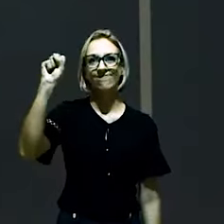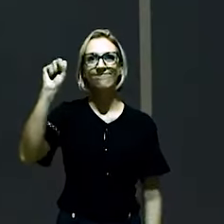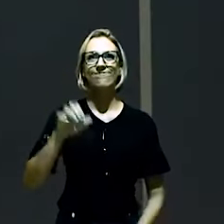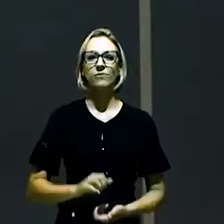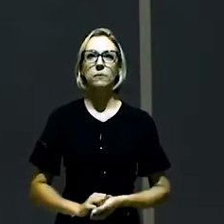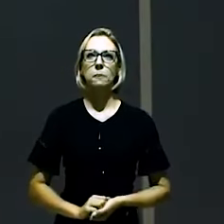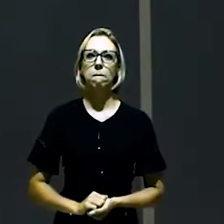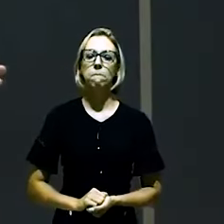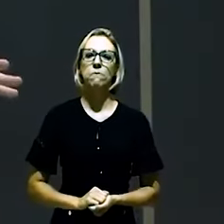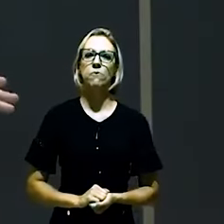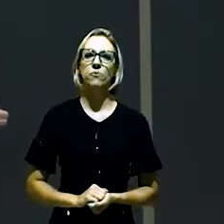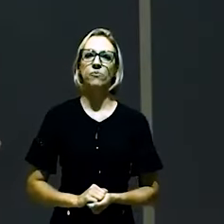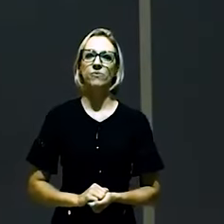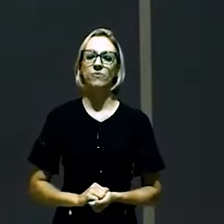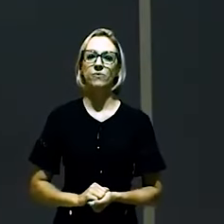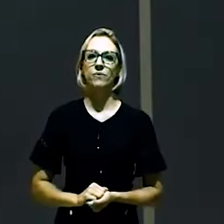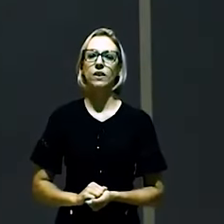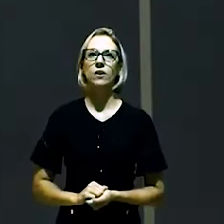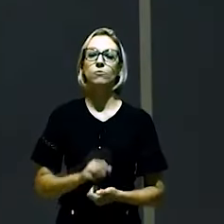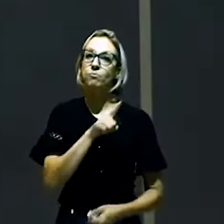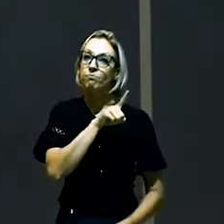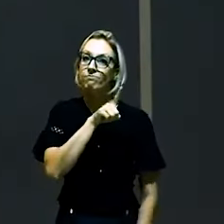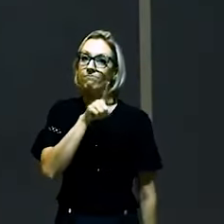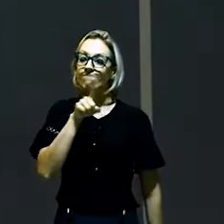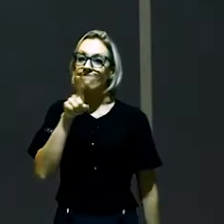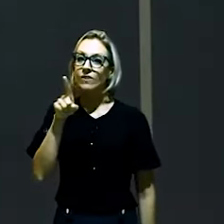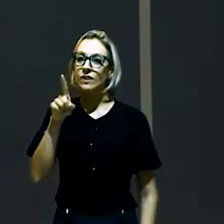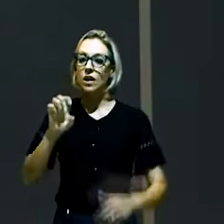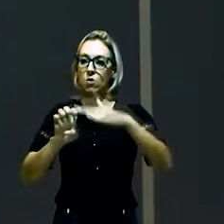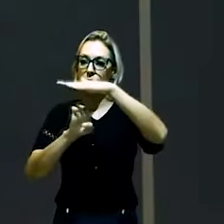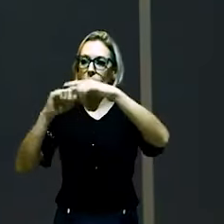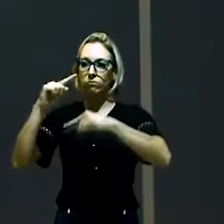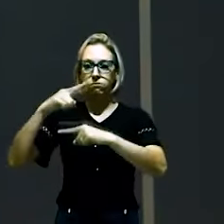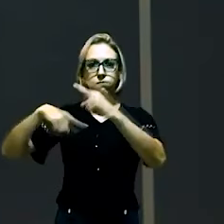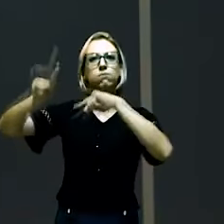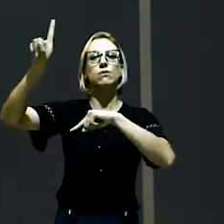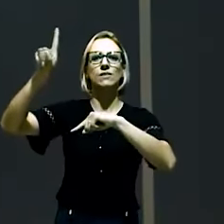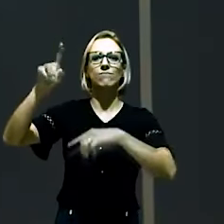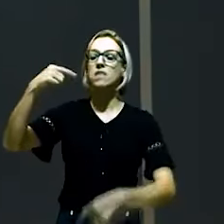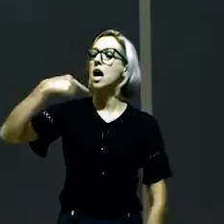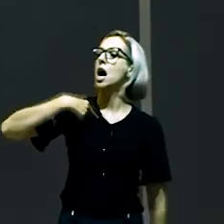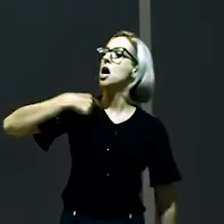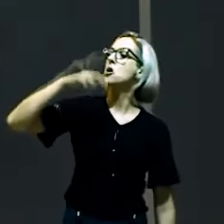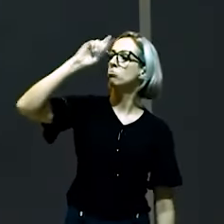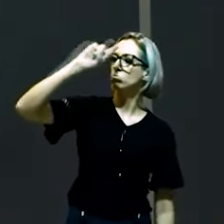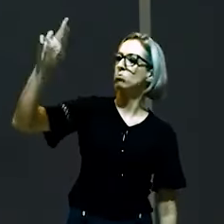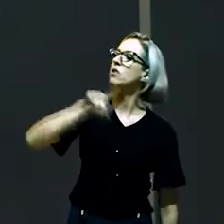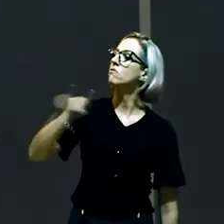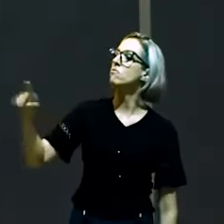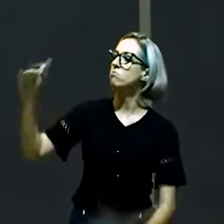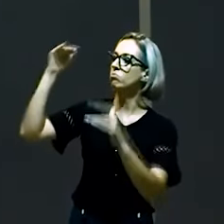já quer sair pisando nos outros, dizendo: agora eu não sou você, eu sou senhor, me respeita, porque senão eu te